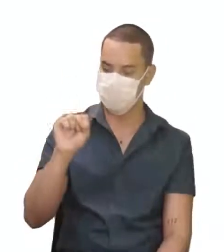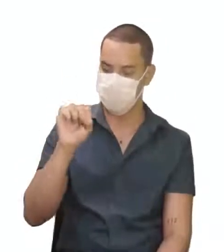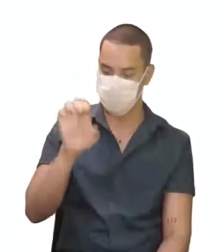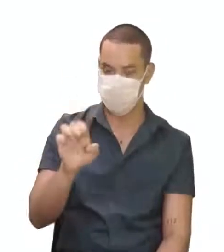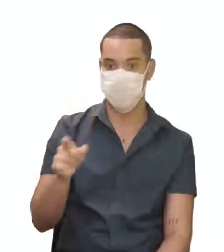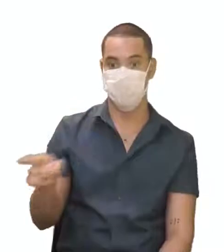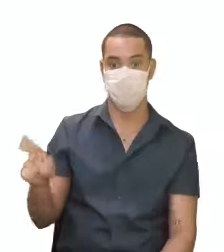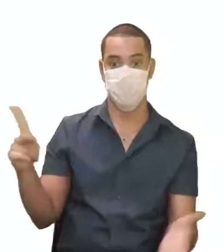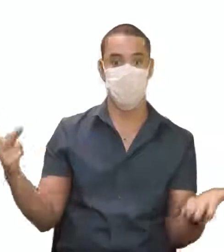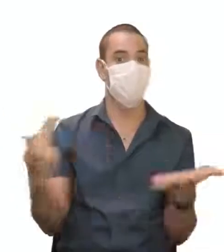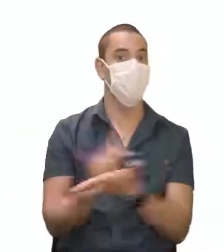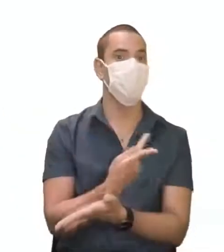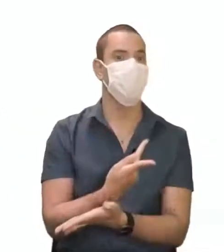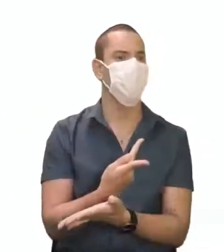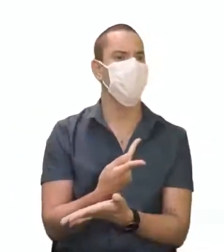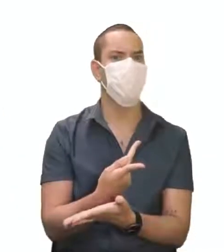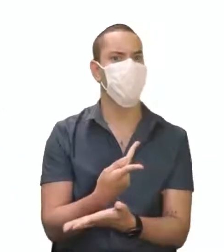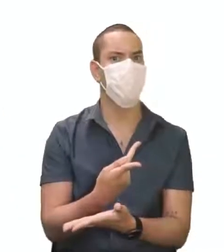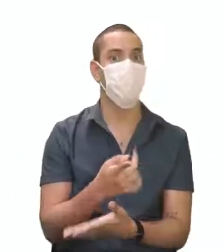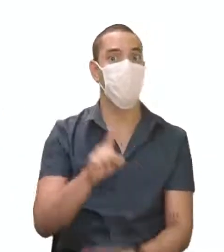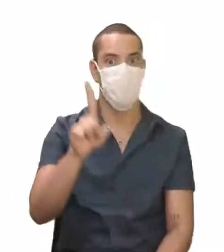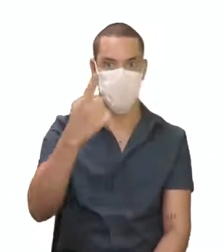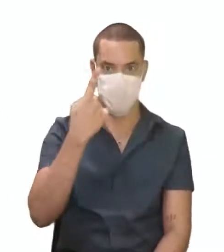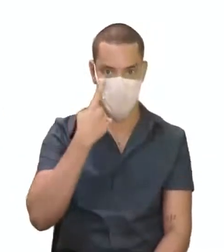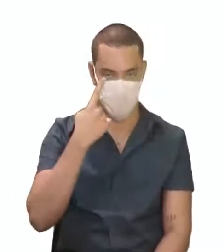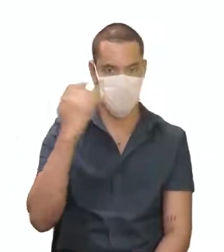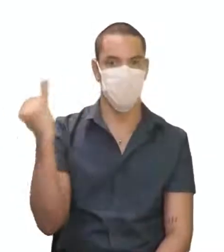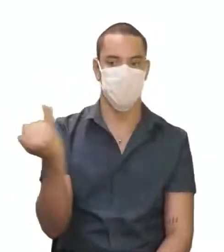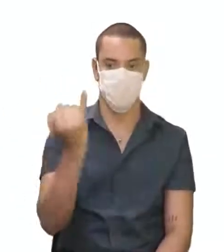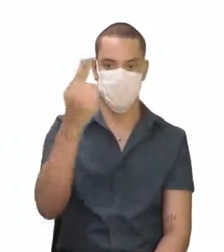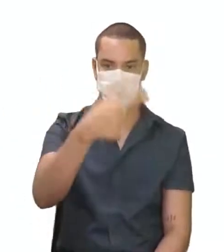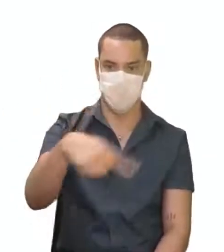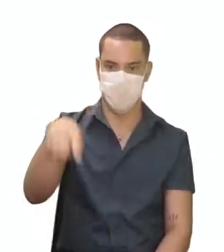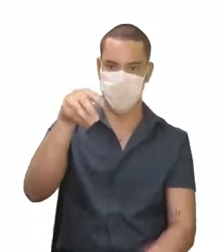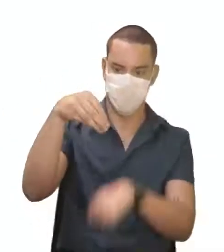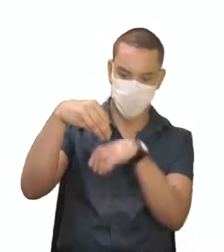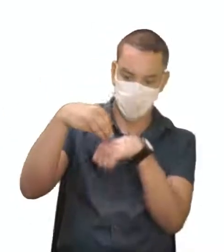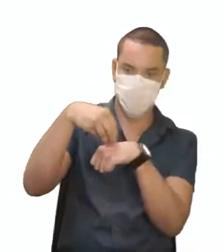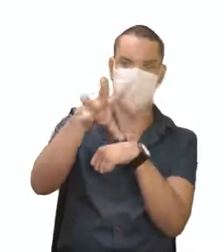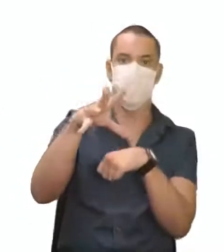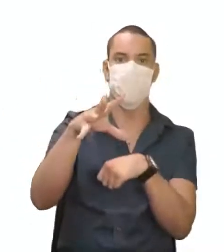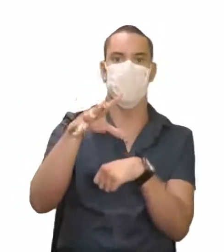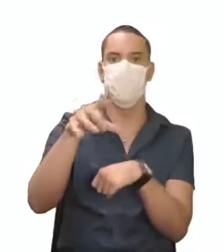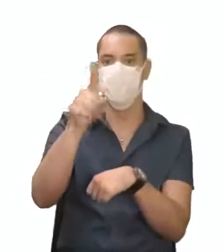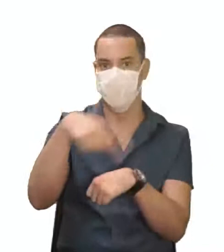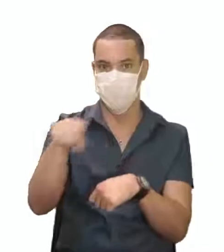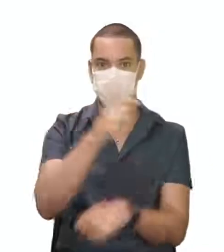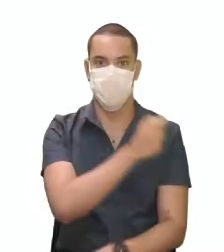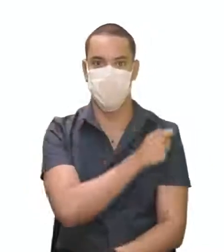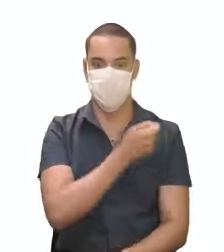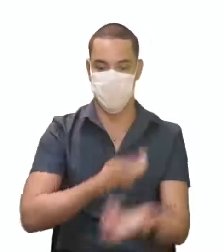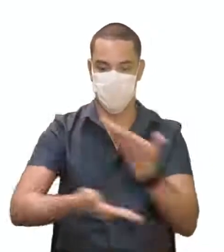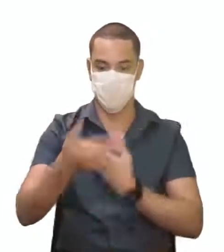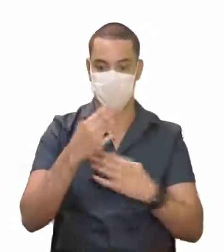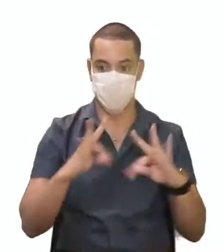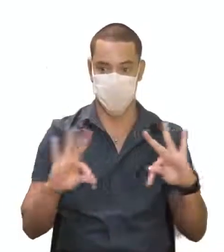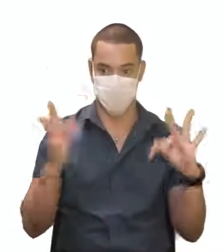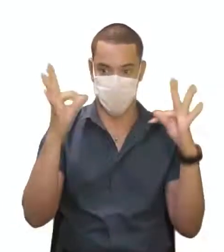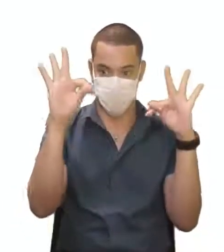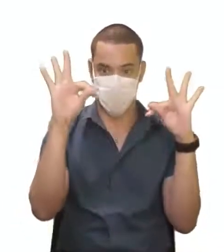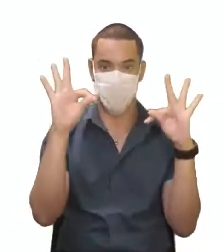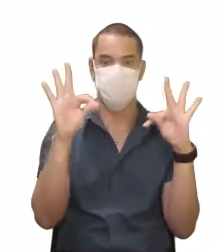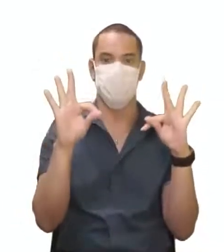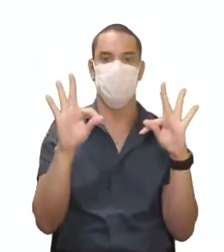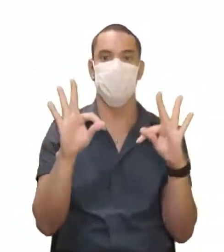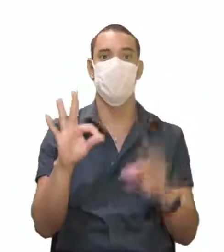citocinese. Galera, um ponto importante para você, cara aluno do terceirão da mediação tecnológica,